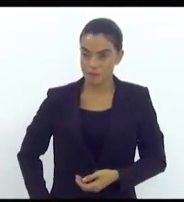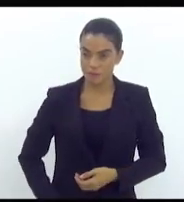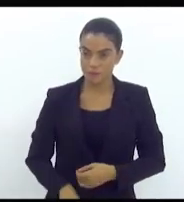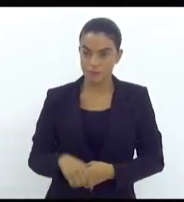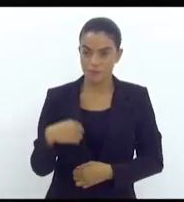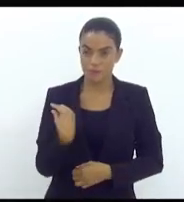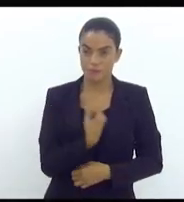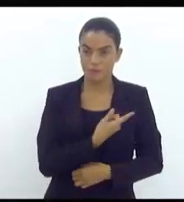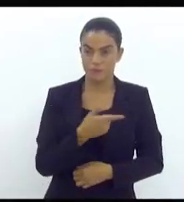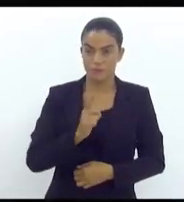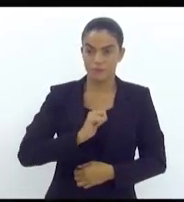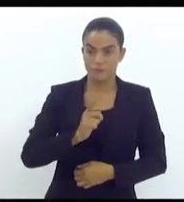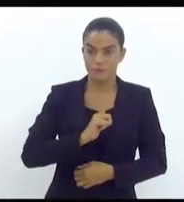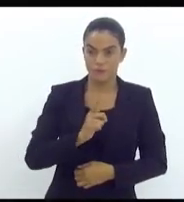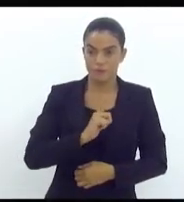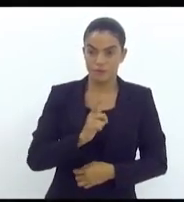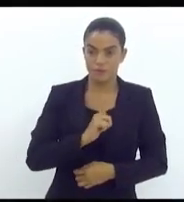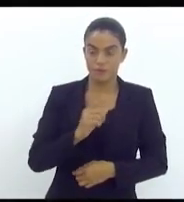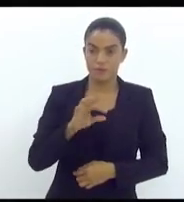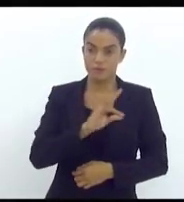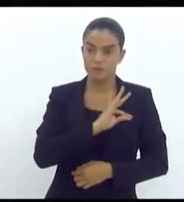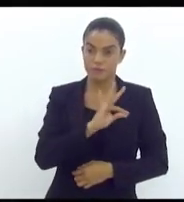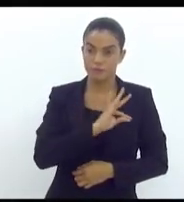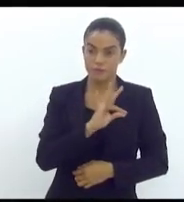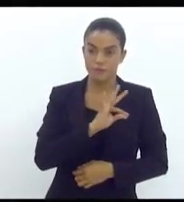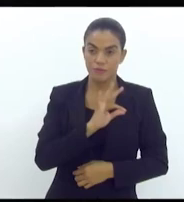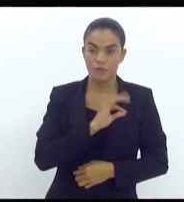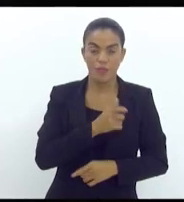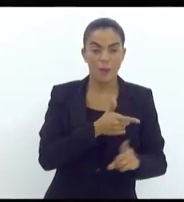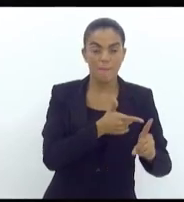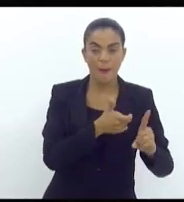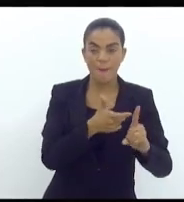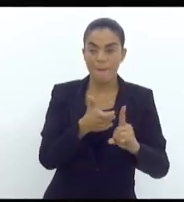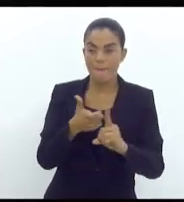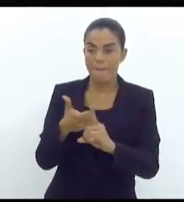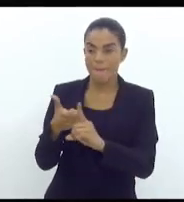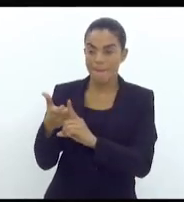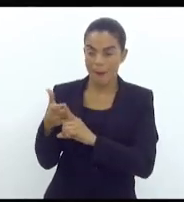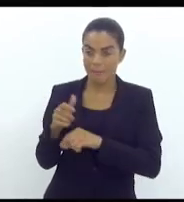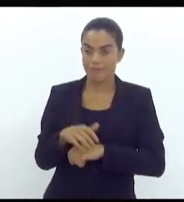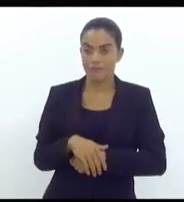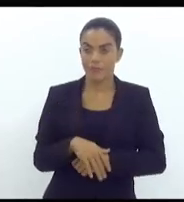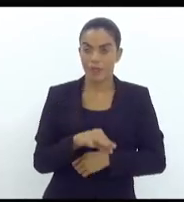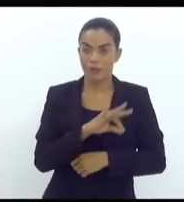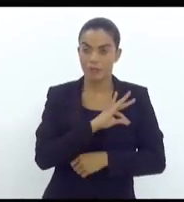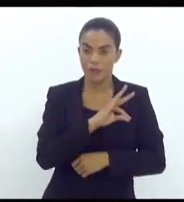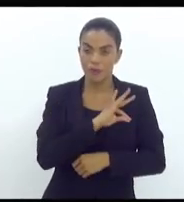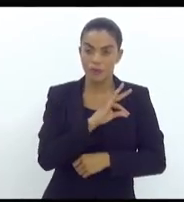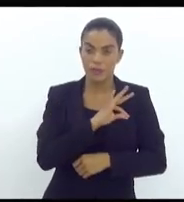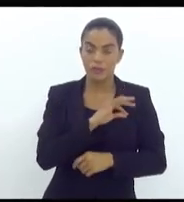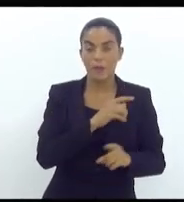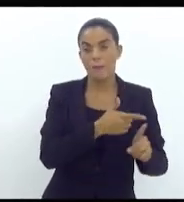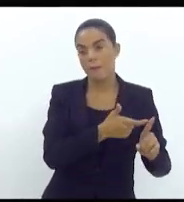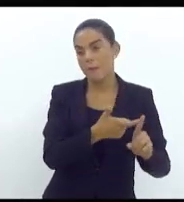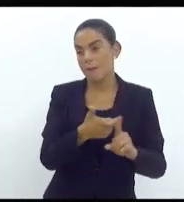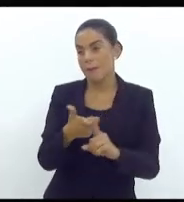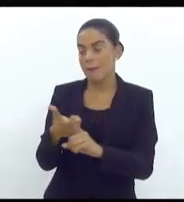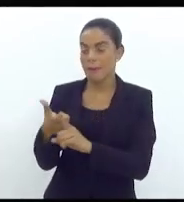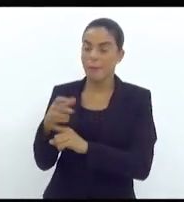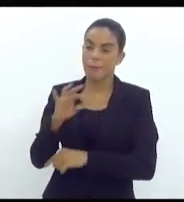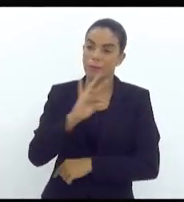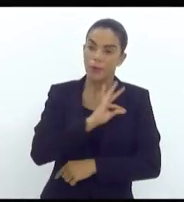nós temos aqui no Rio de Janeiro policiais sendo caçados policiais sendo assassinados